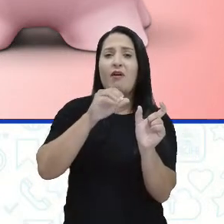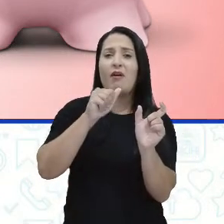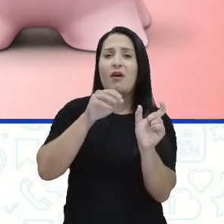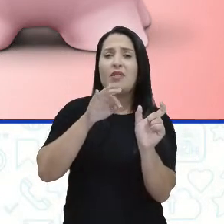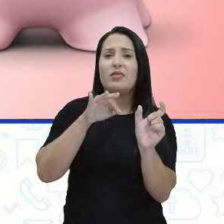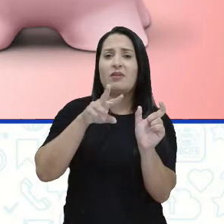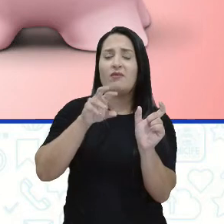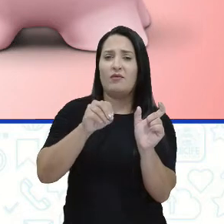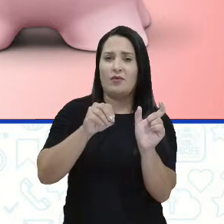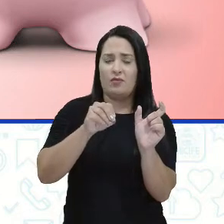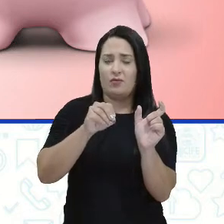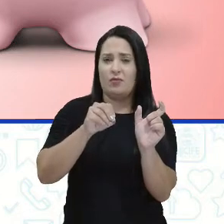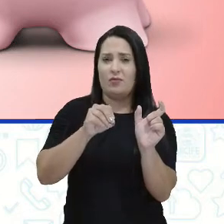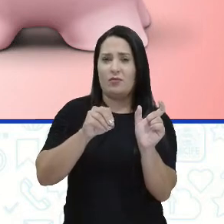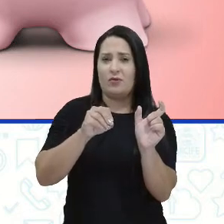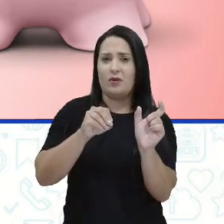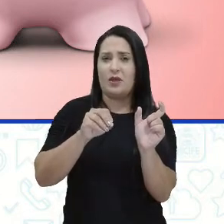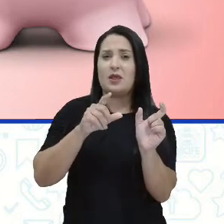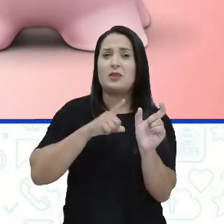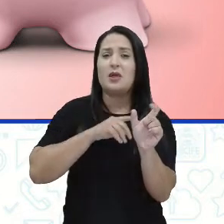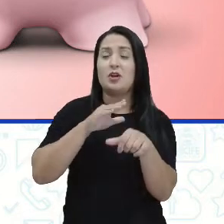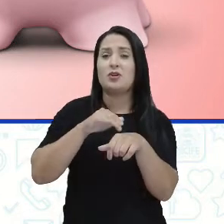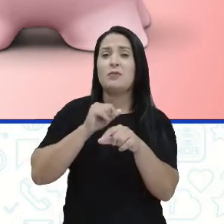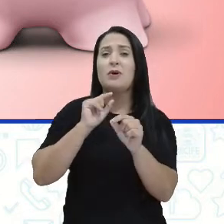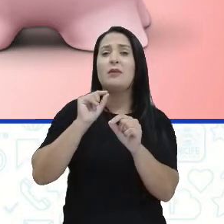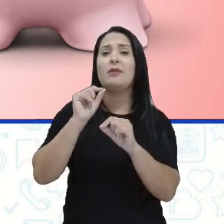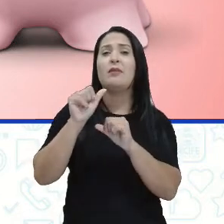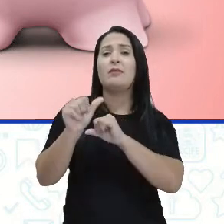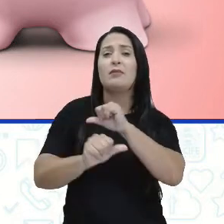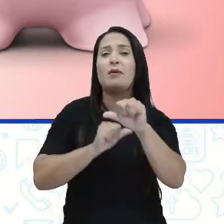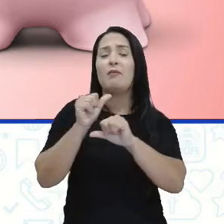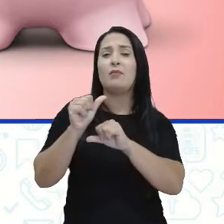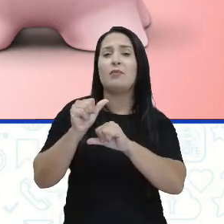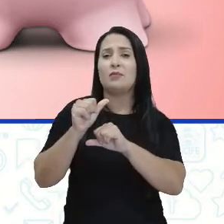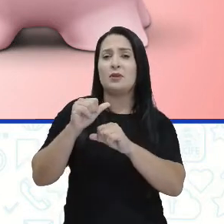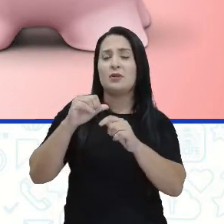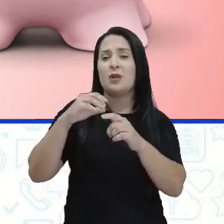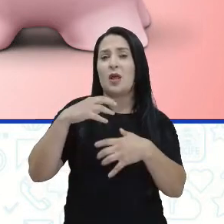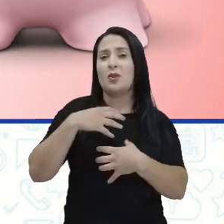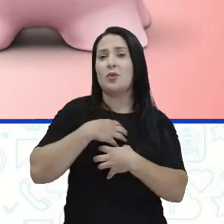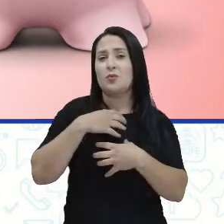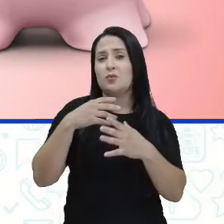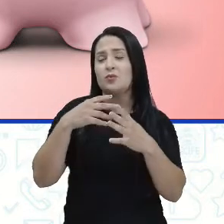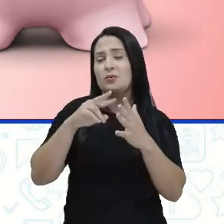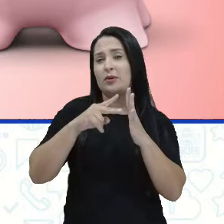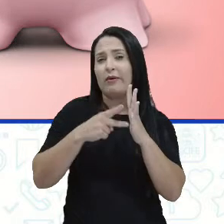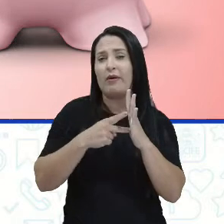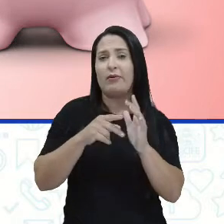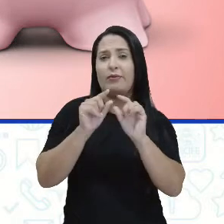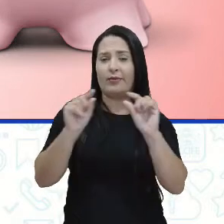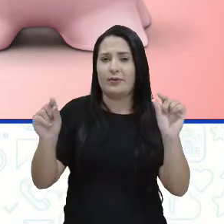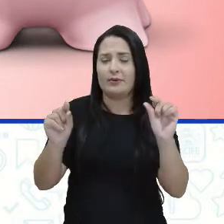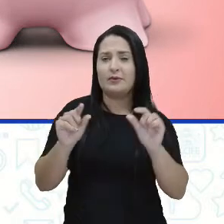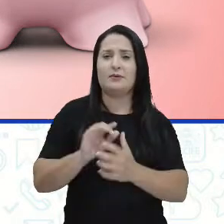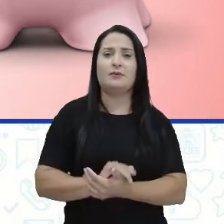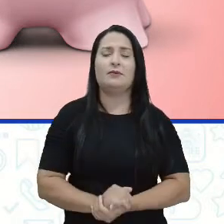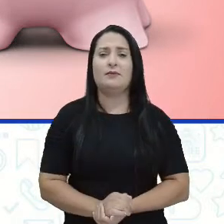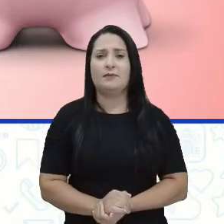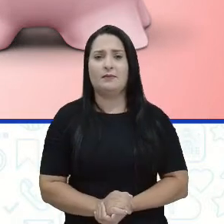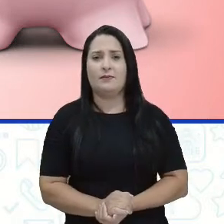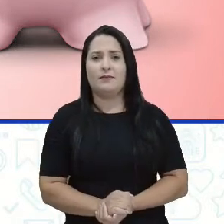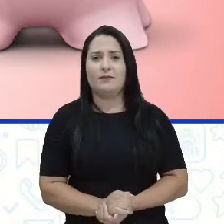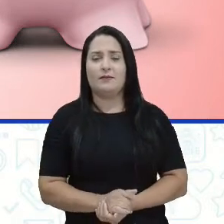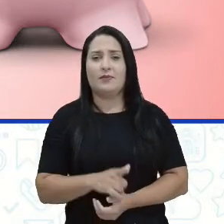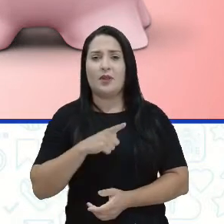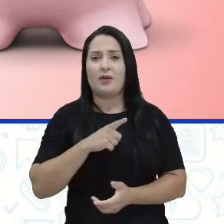vocativo, ser um chamamento, altera-se o sentido das orações. Então, é uma invocação